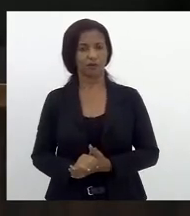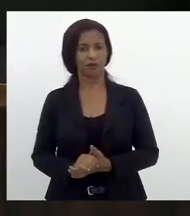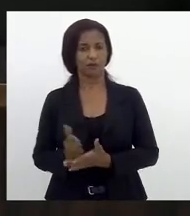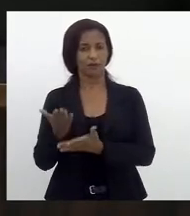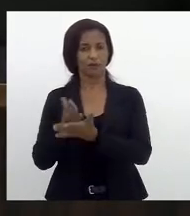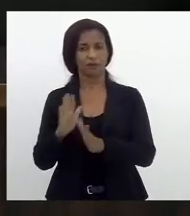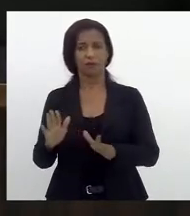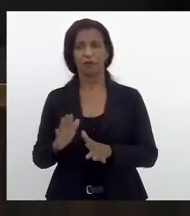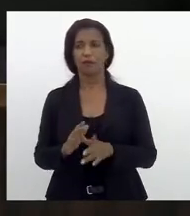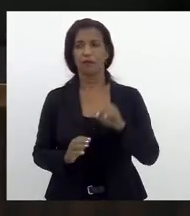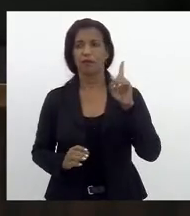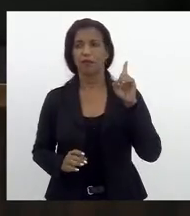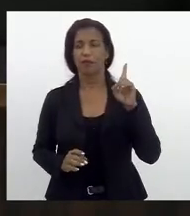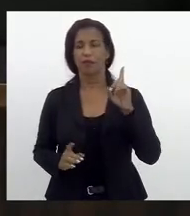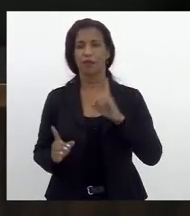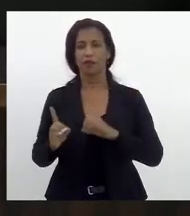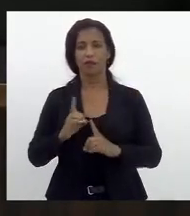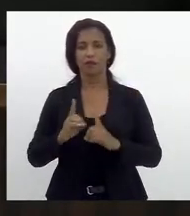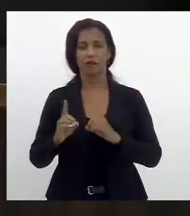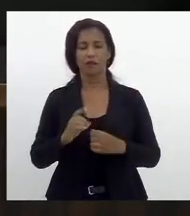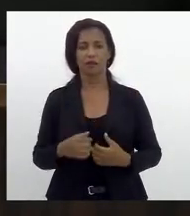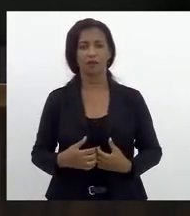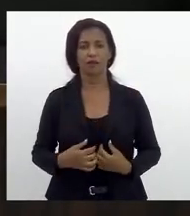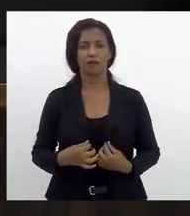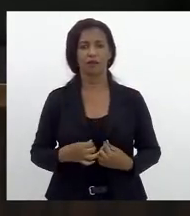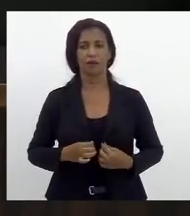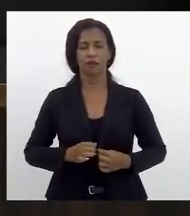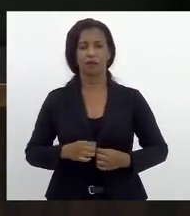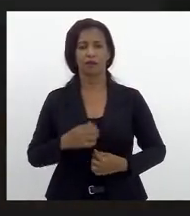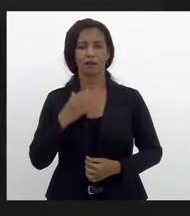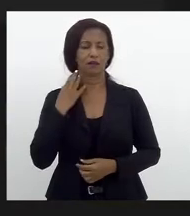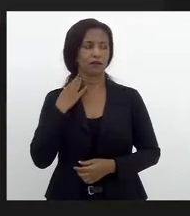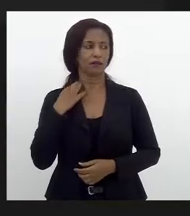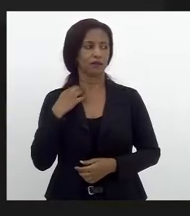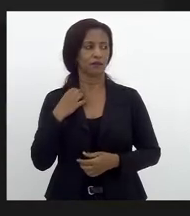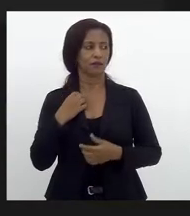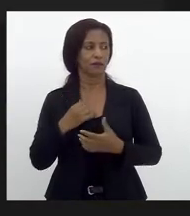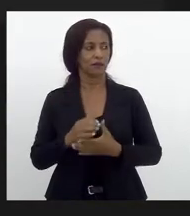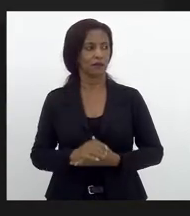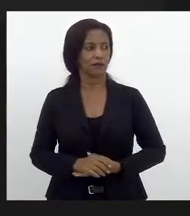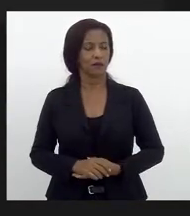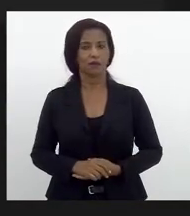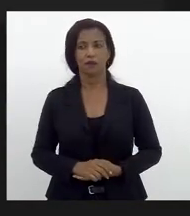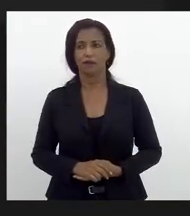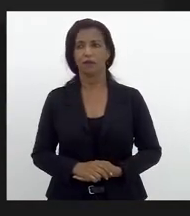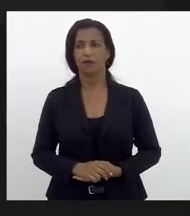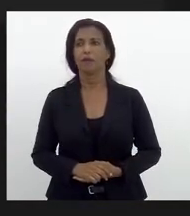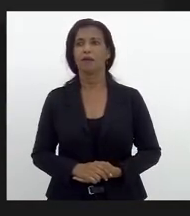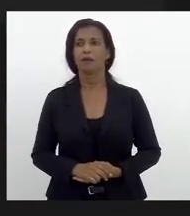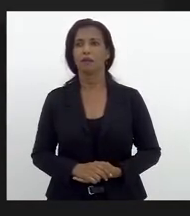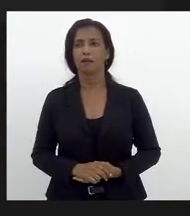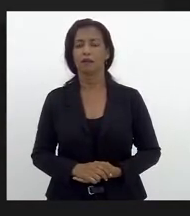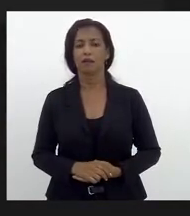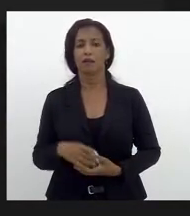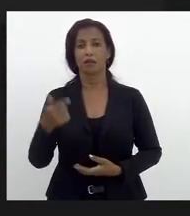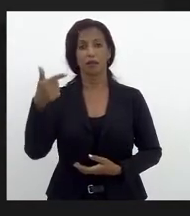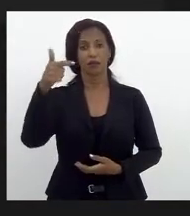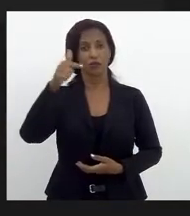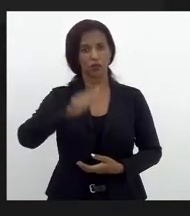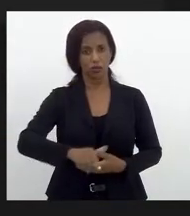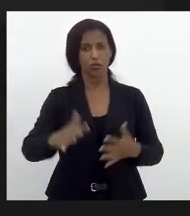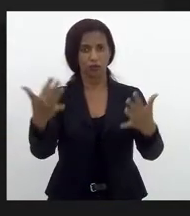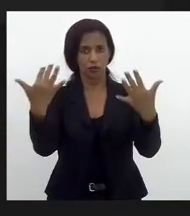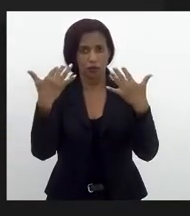a discussão. Para discutir, presidente. Para discutir, a autora do projeto, deputada Mônica Francisco. E mais uma vez,